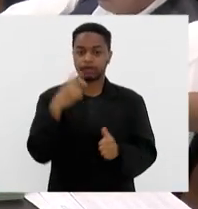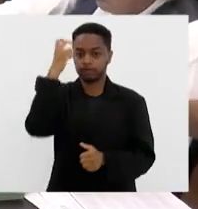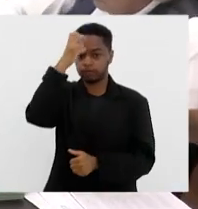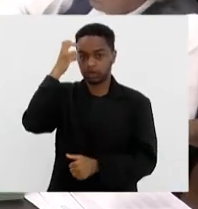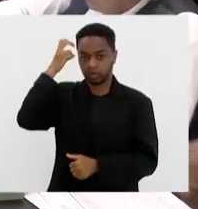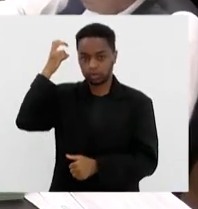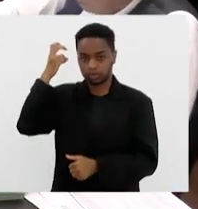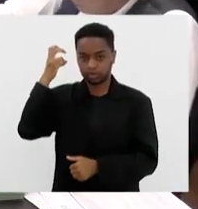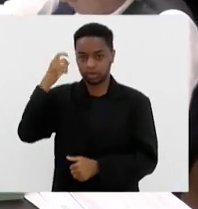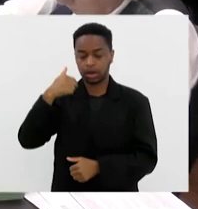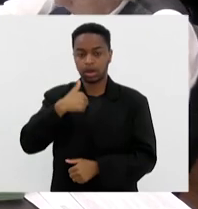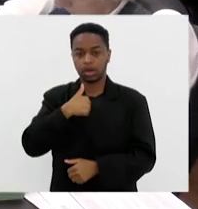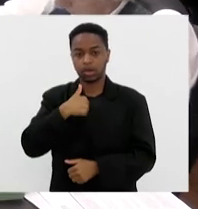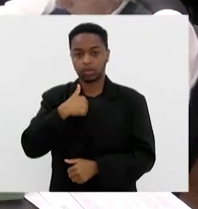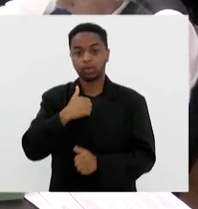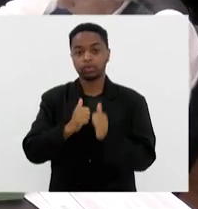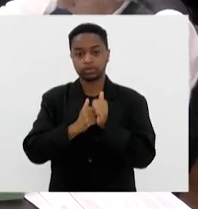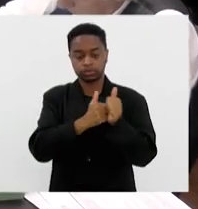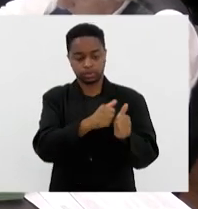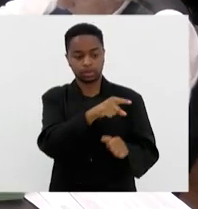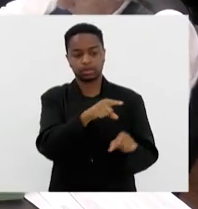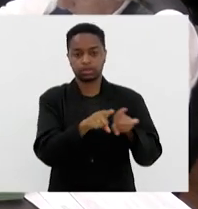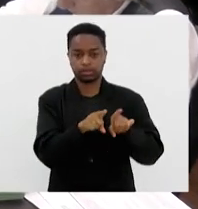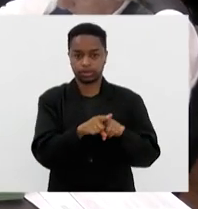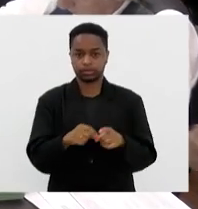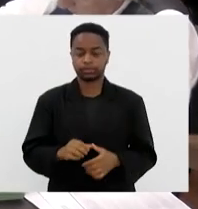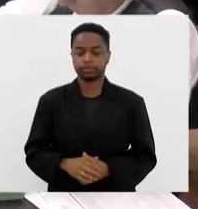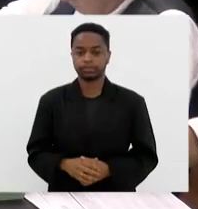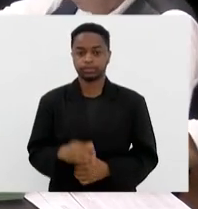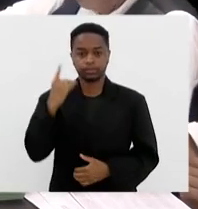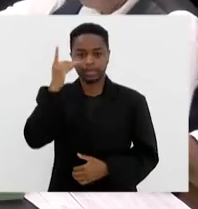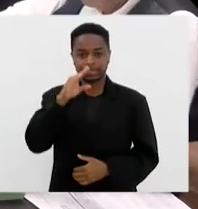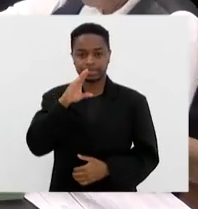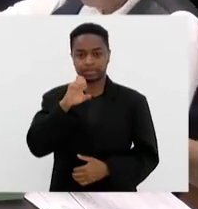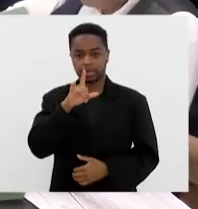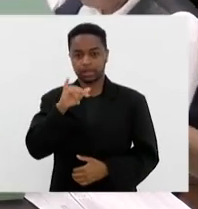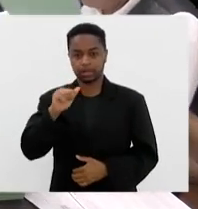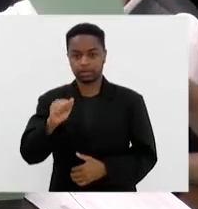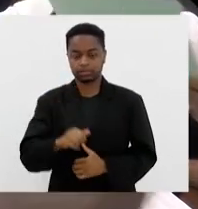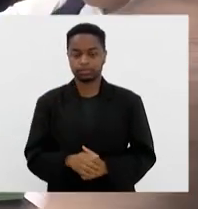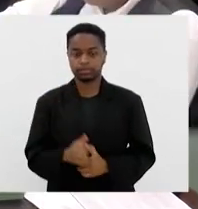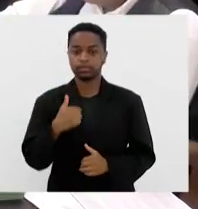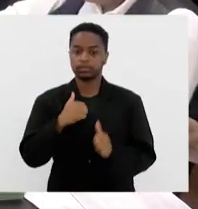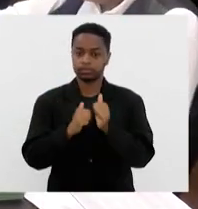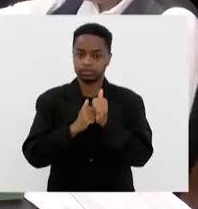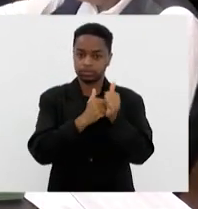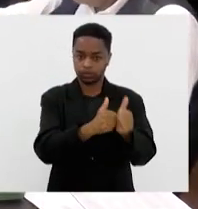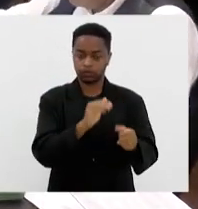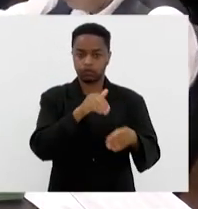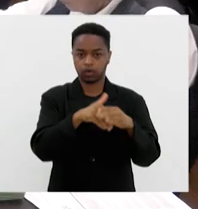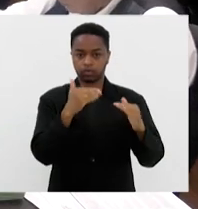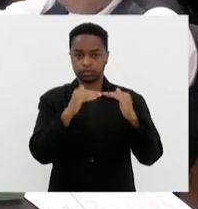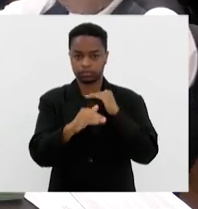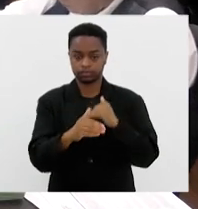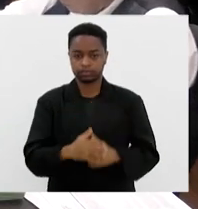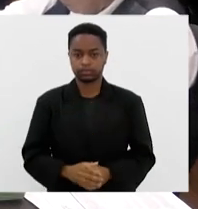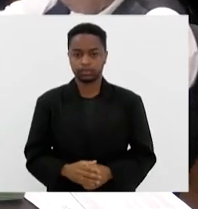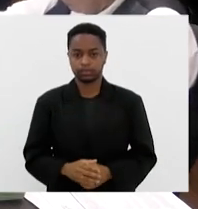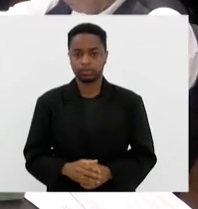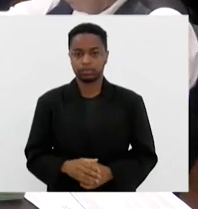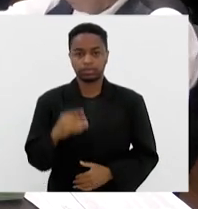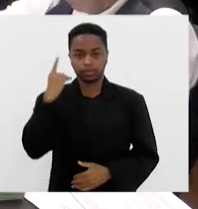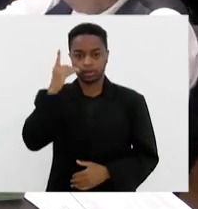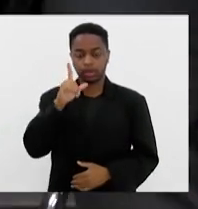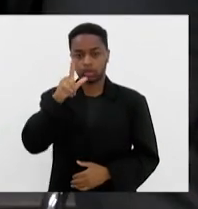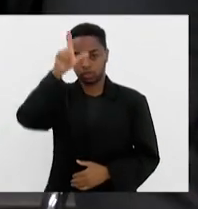Verônica? Eu vou seguir o encaminhamento de Vossa Excelência. Deputada Célia? Acompanho o voto divergente. Deputado